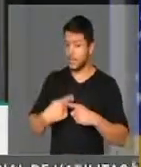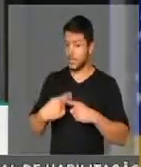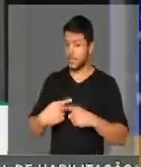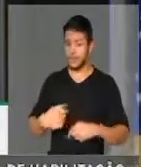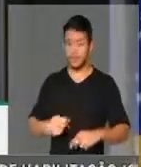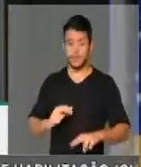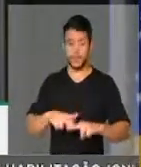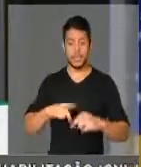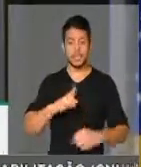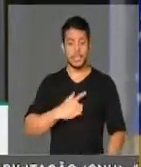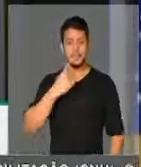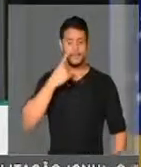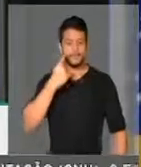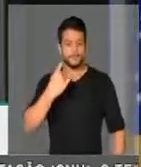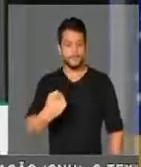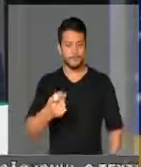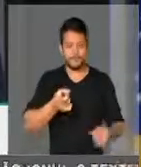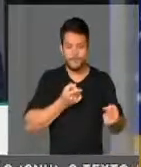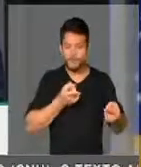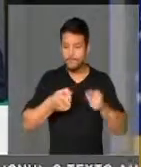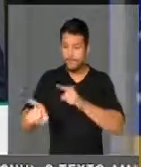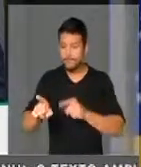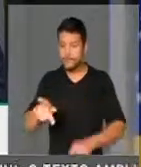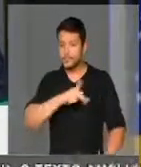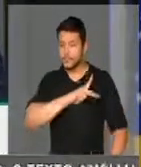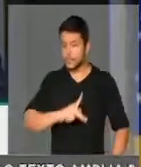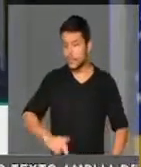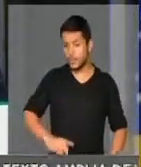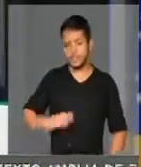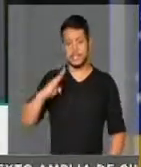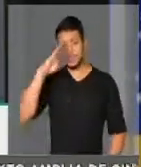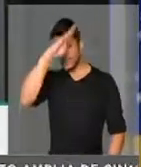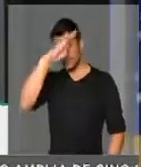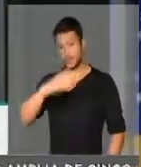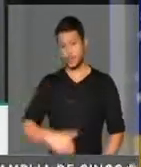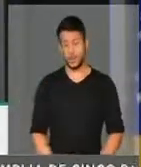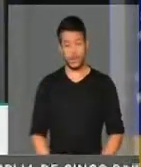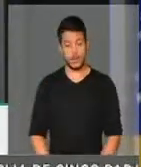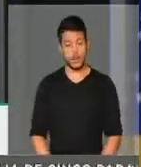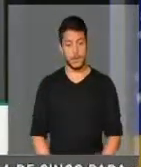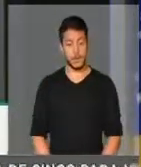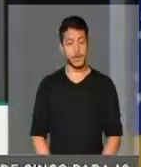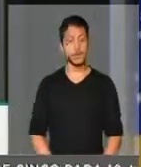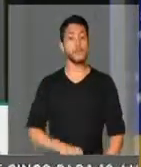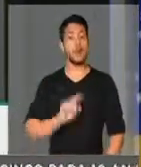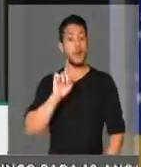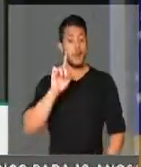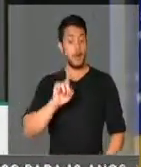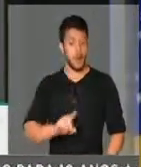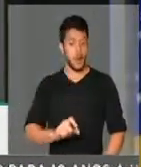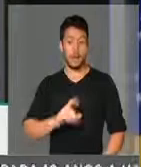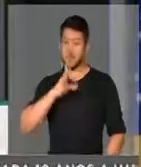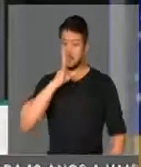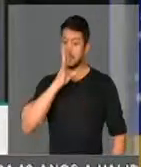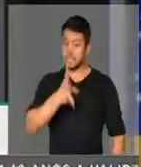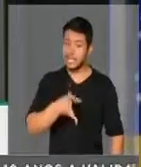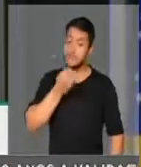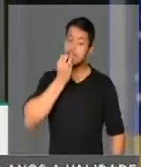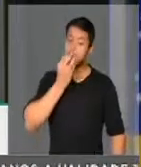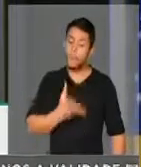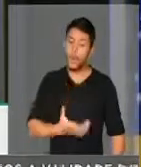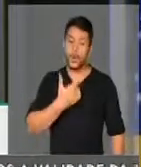há interesse de atingir o presidente da República. Vem em bom tempo a denúncia